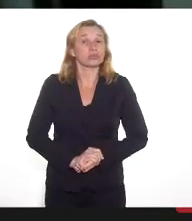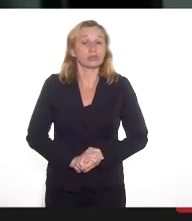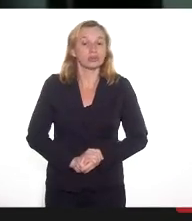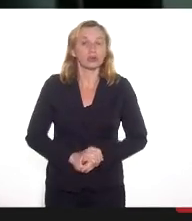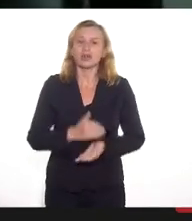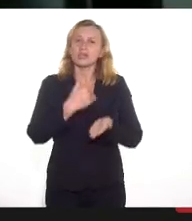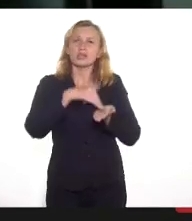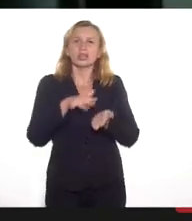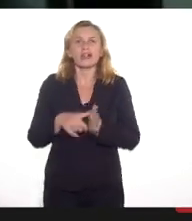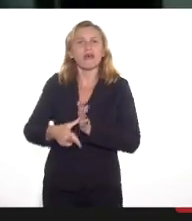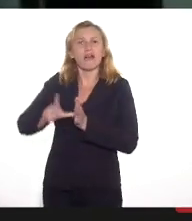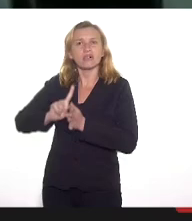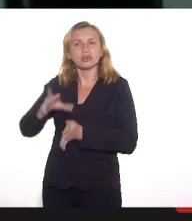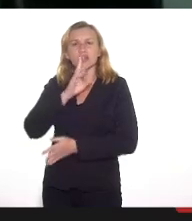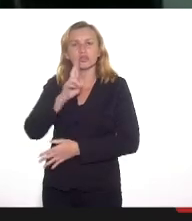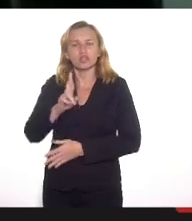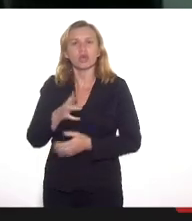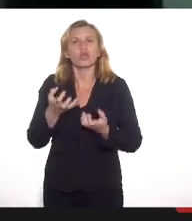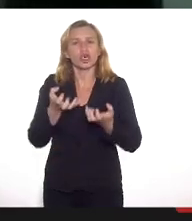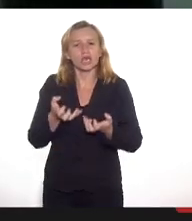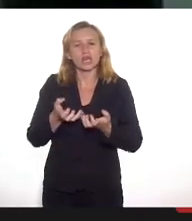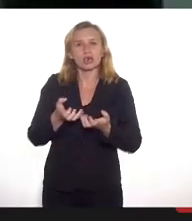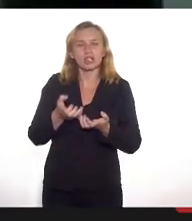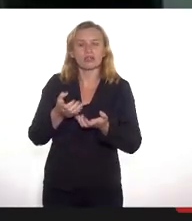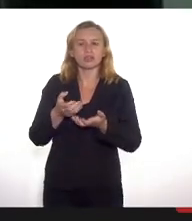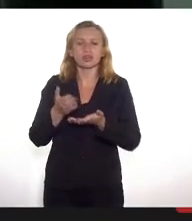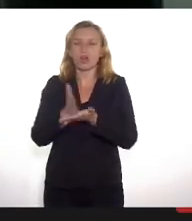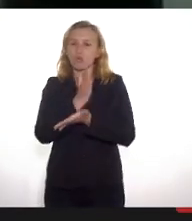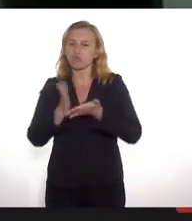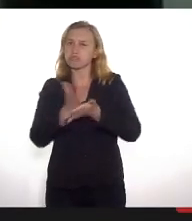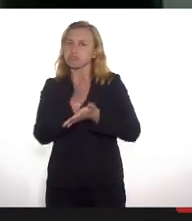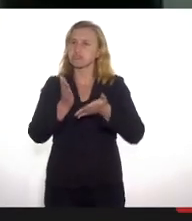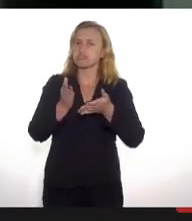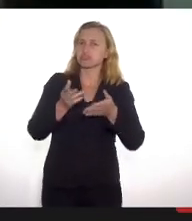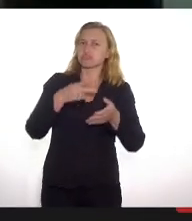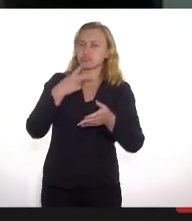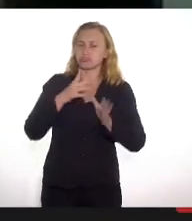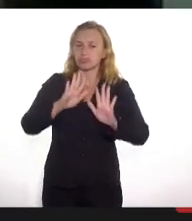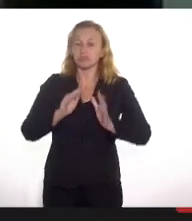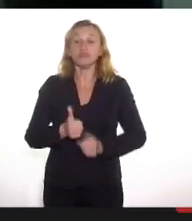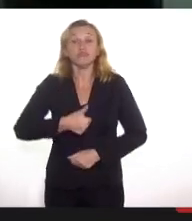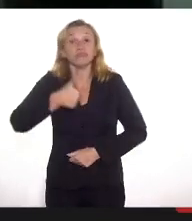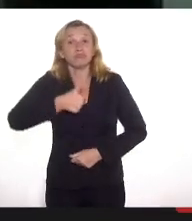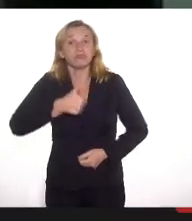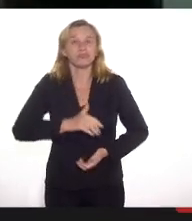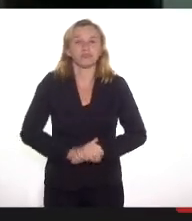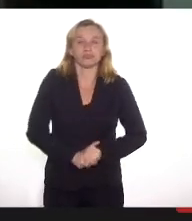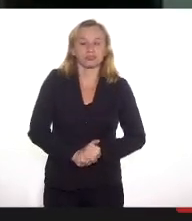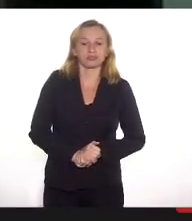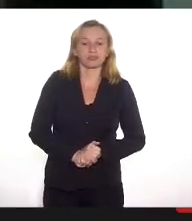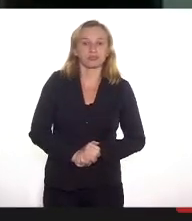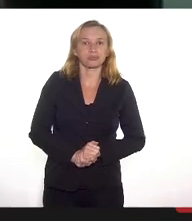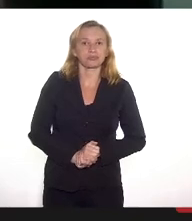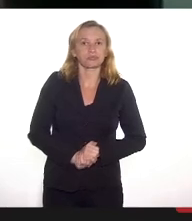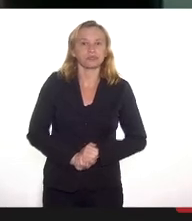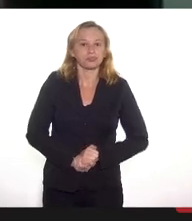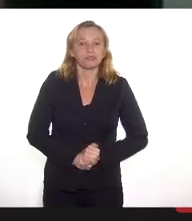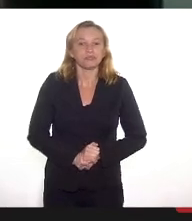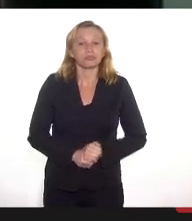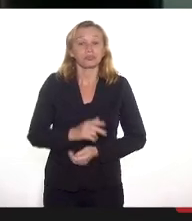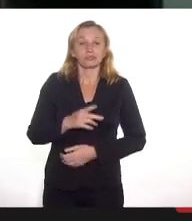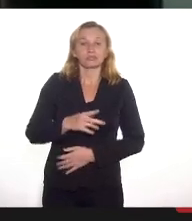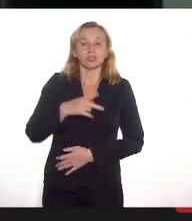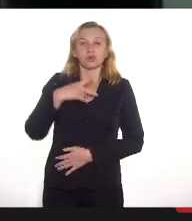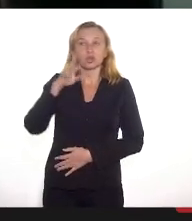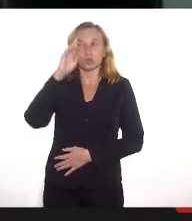secretário antes só responder eu queria fazer algumas observações primeiro tá é dizer que o